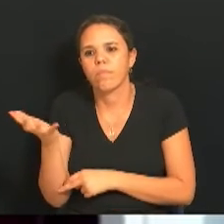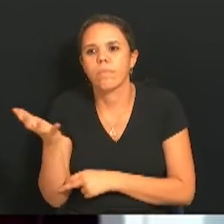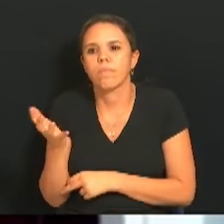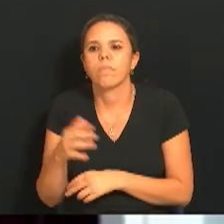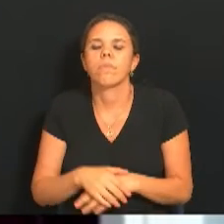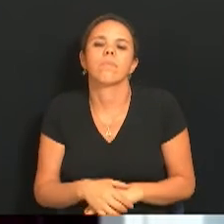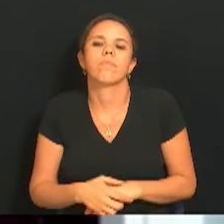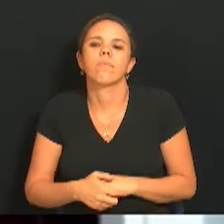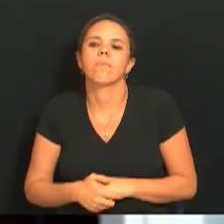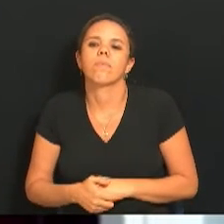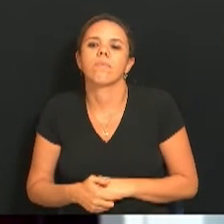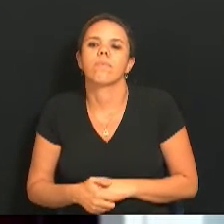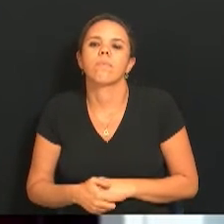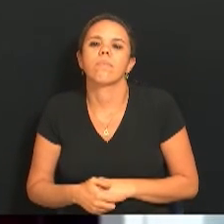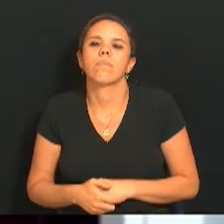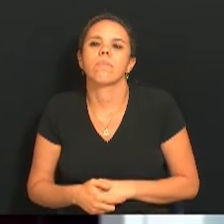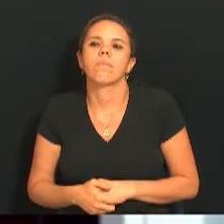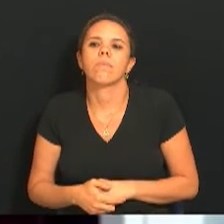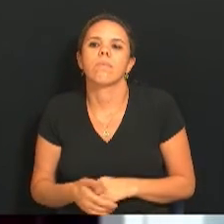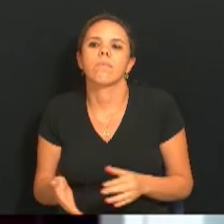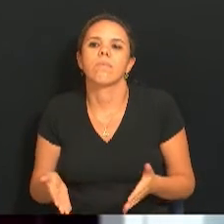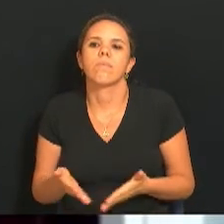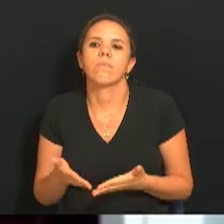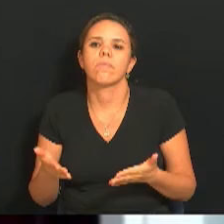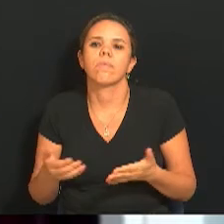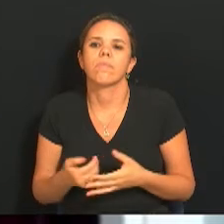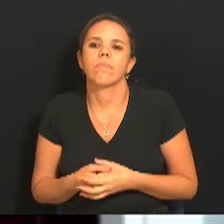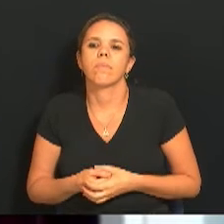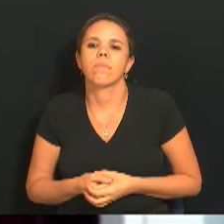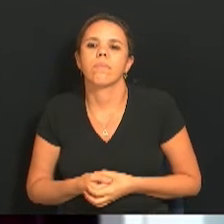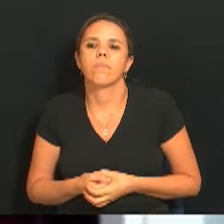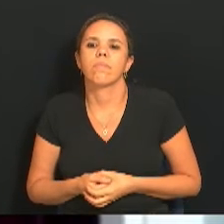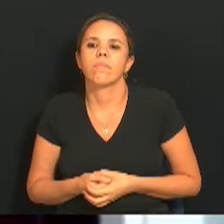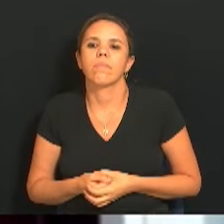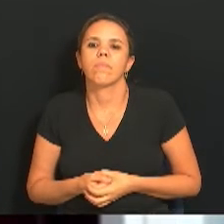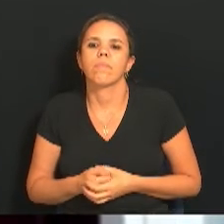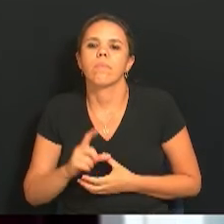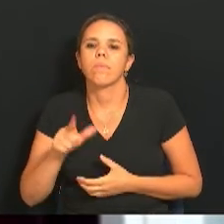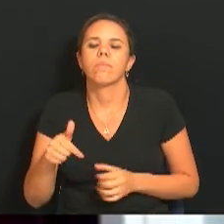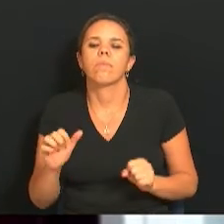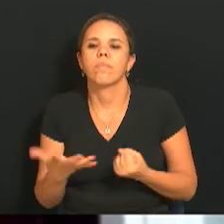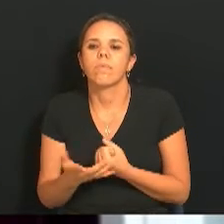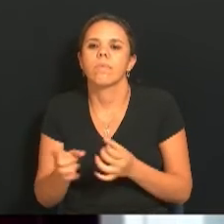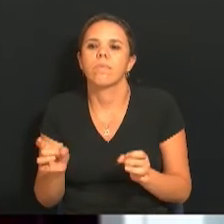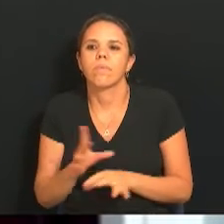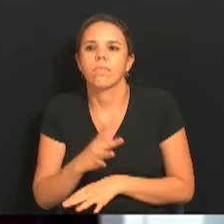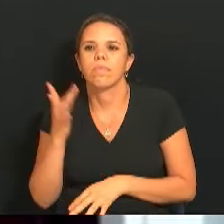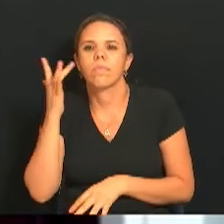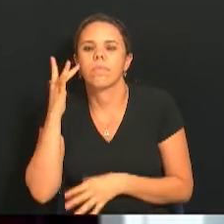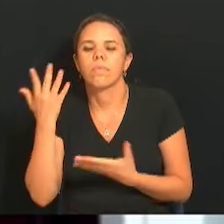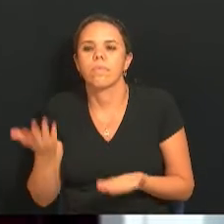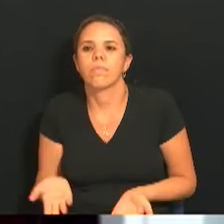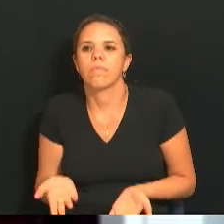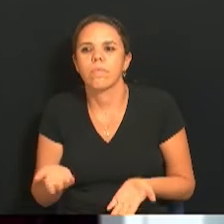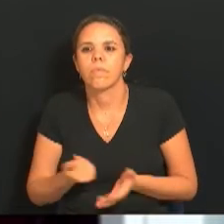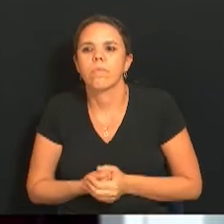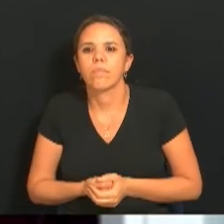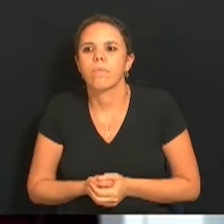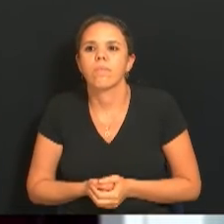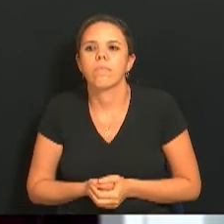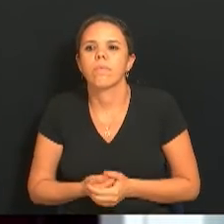né, as pessoas em situação de rua, e especialmente após a pandemia. Eu acho que houve